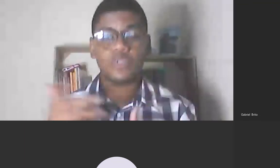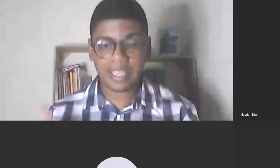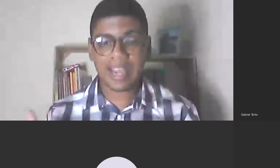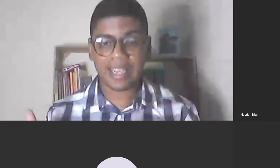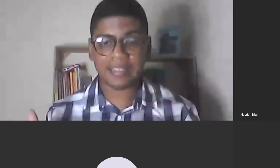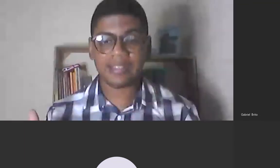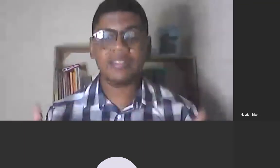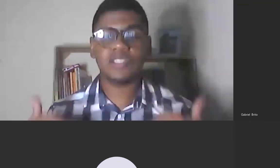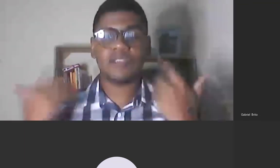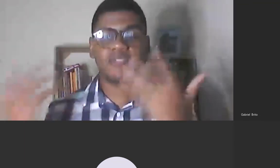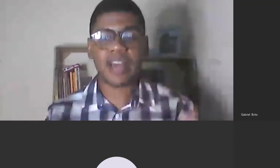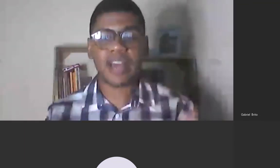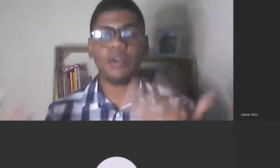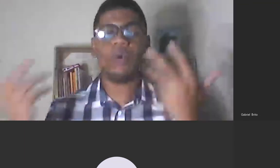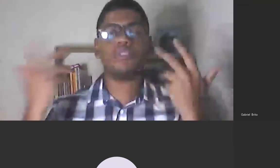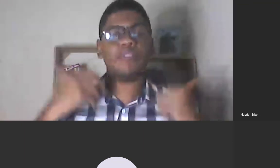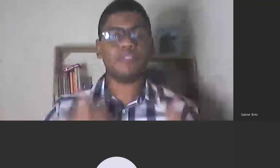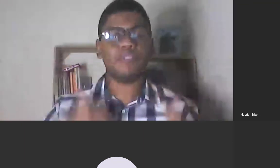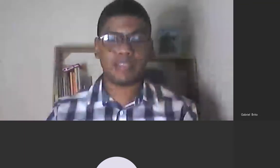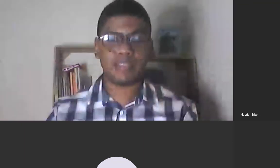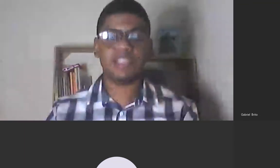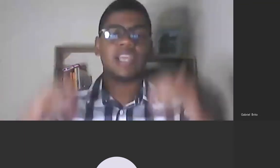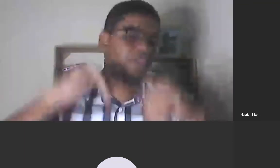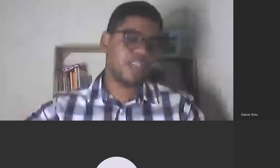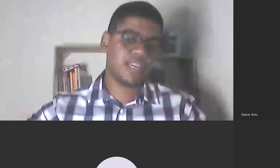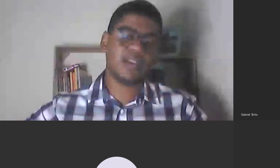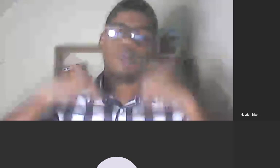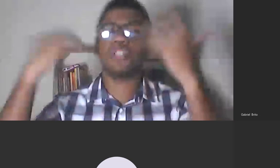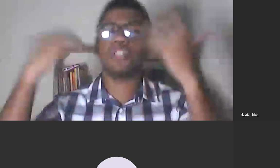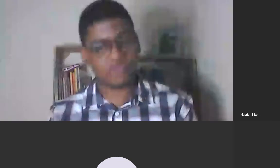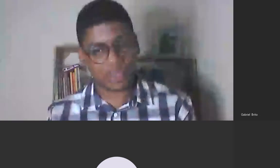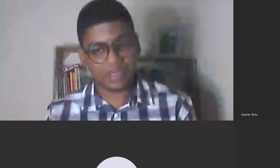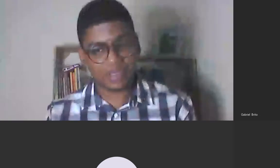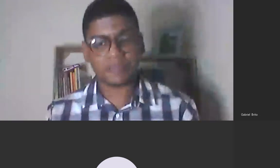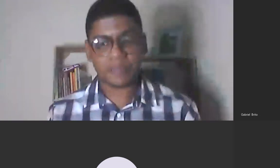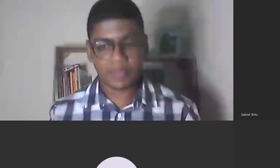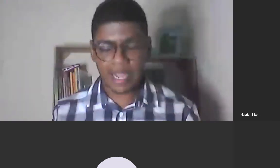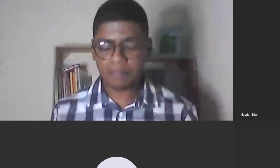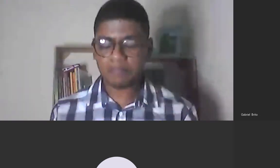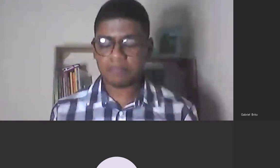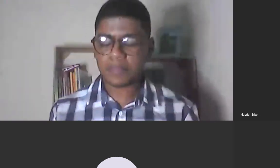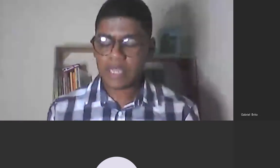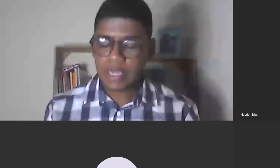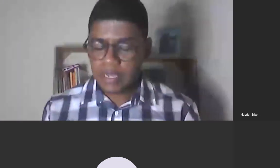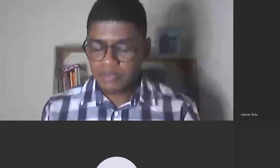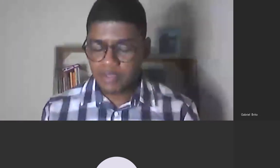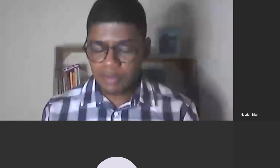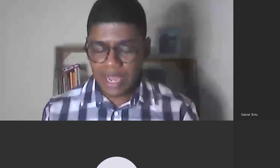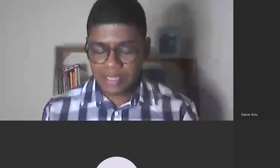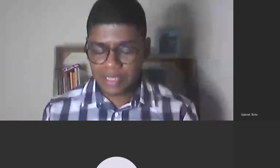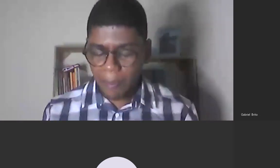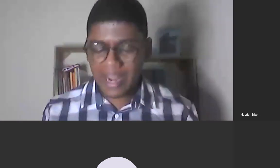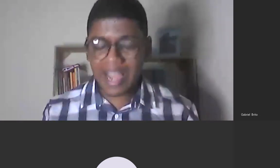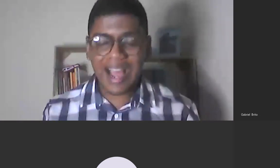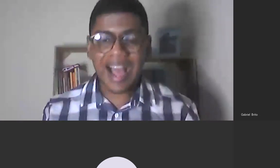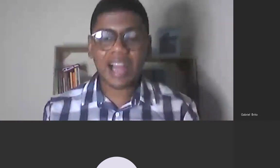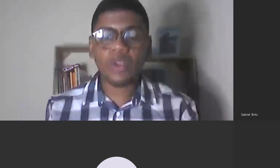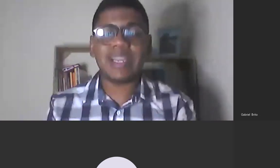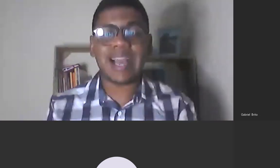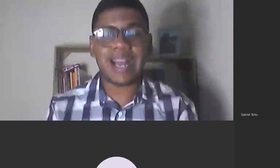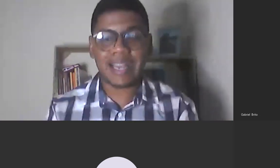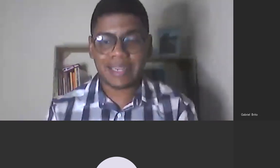relações sociais. De quem vai ou de quem vem. De quem fica ou de quem foi. Tá? Vamos lá. Sinal